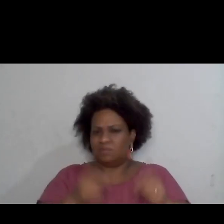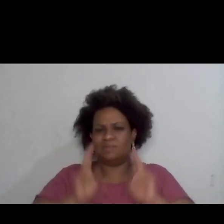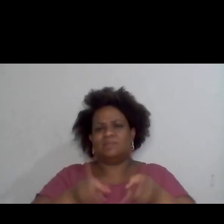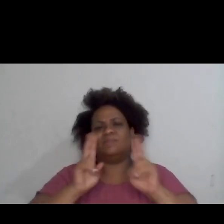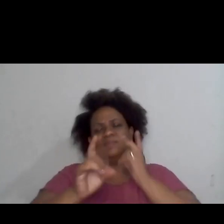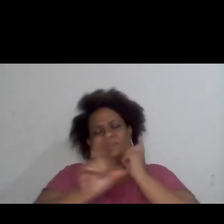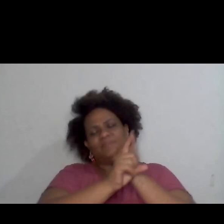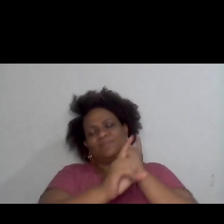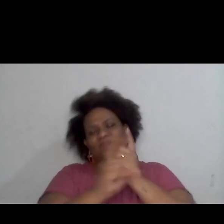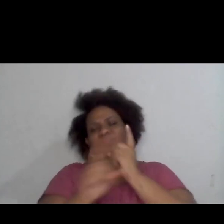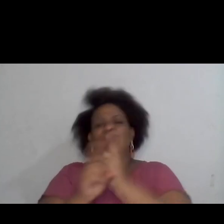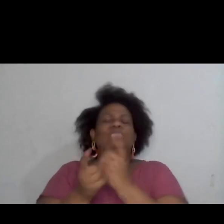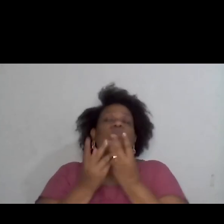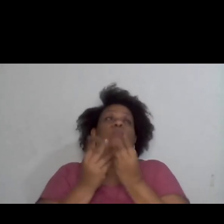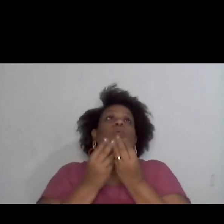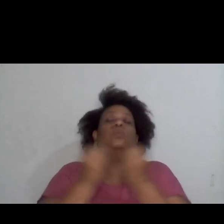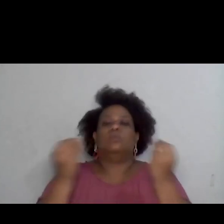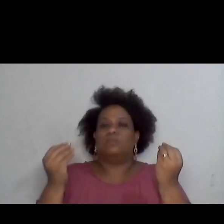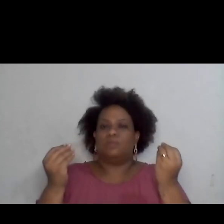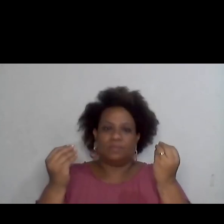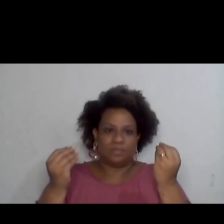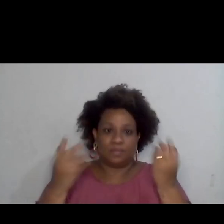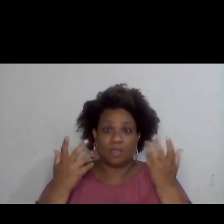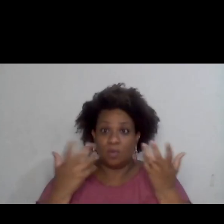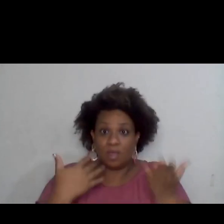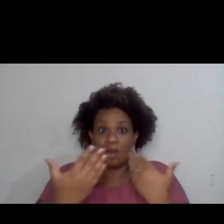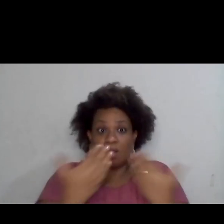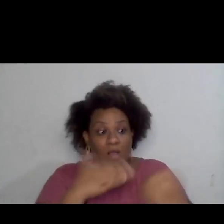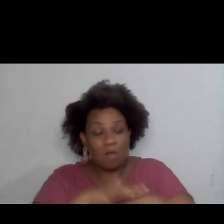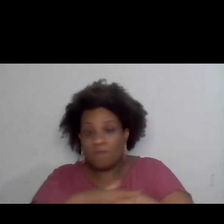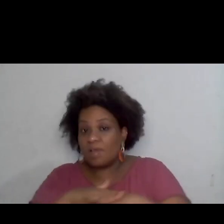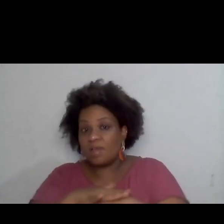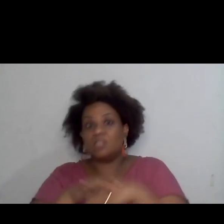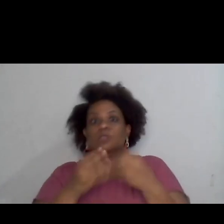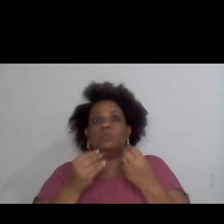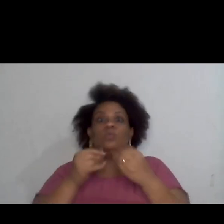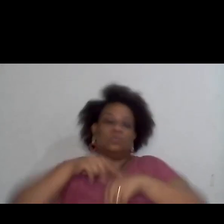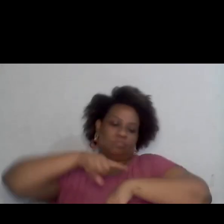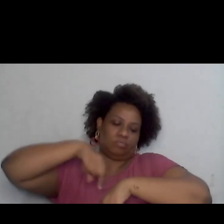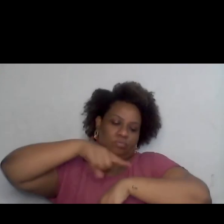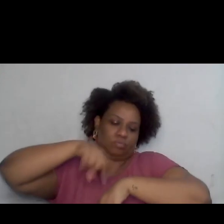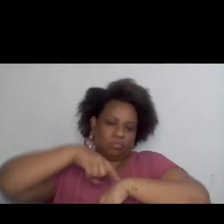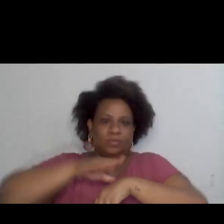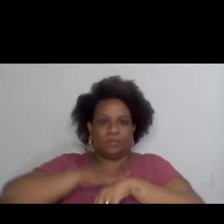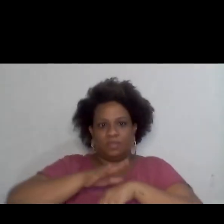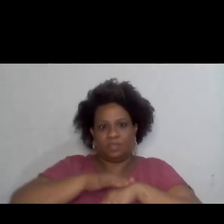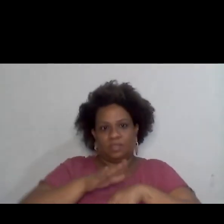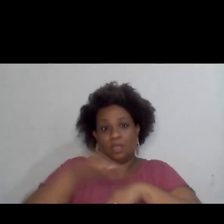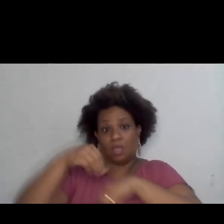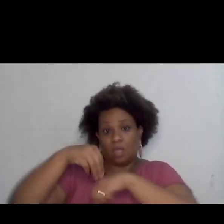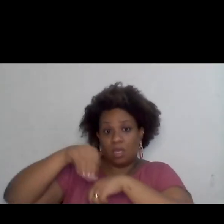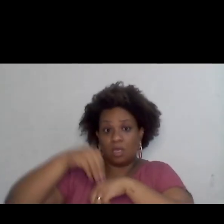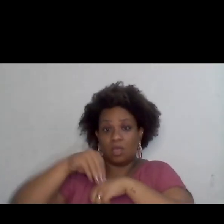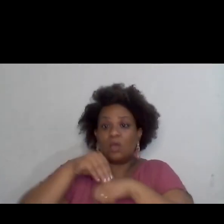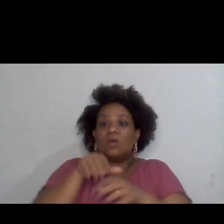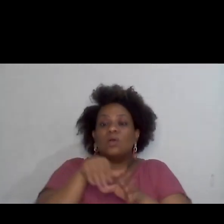vezes. E a ideia é que a gente aconteça muitos diálogos durante muito tempo. A gente trouxe vocês para vir para o Conselho Estadual de